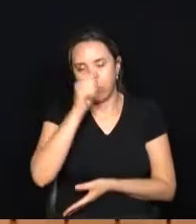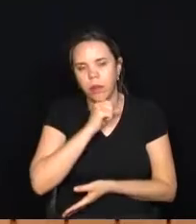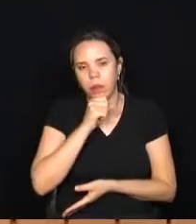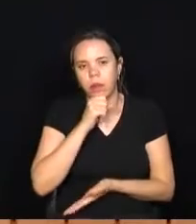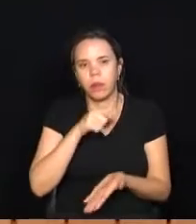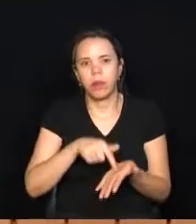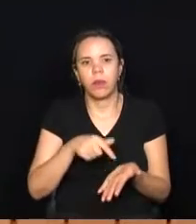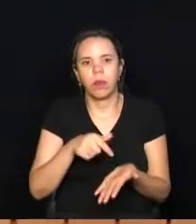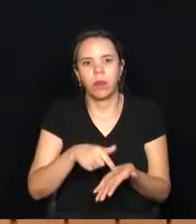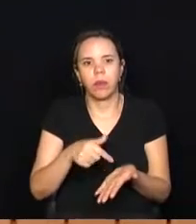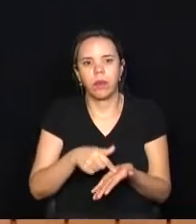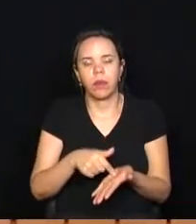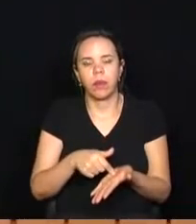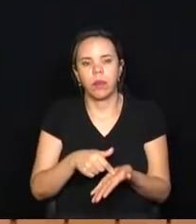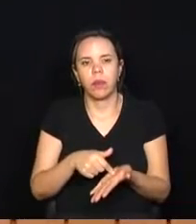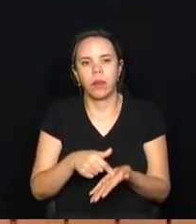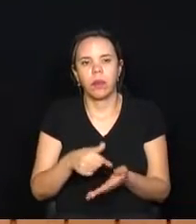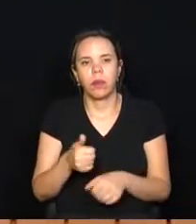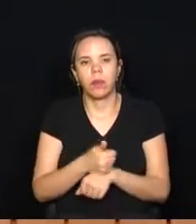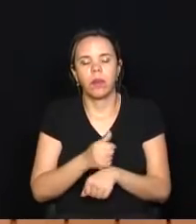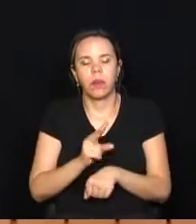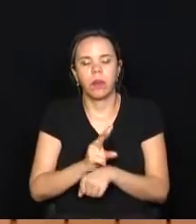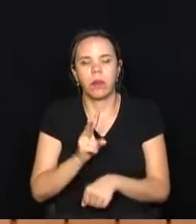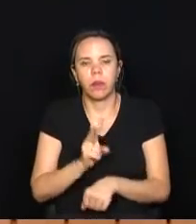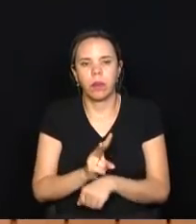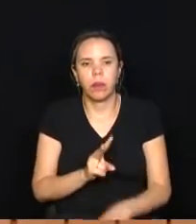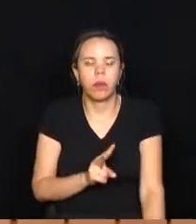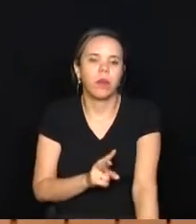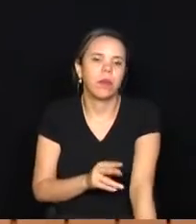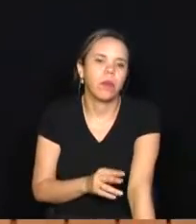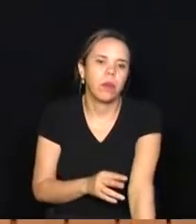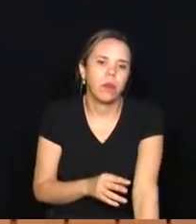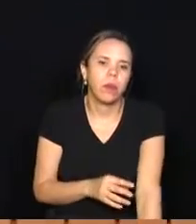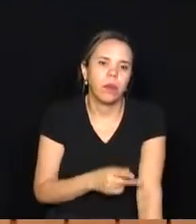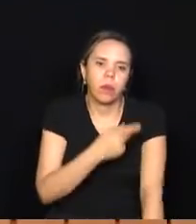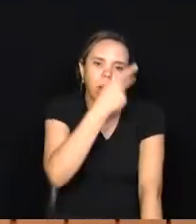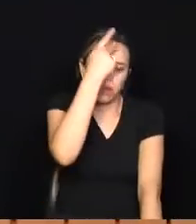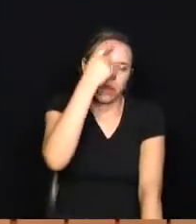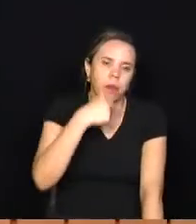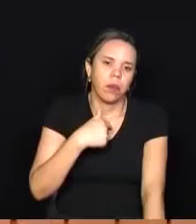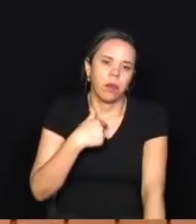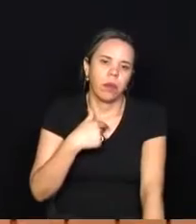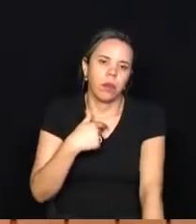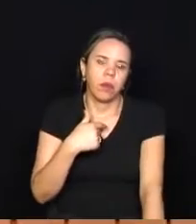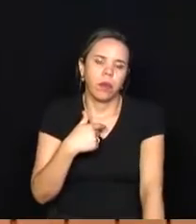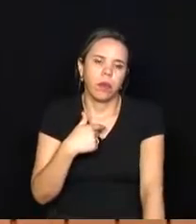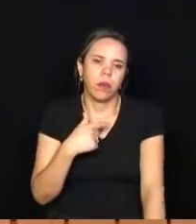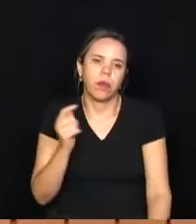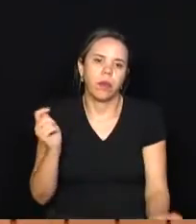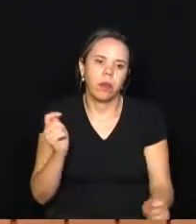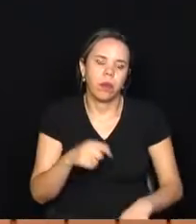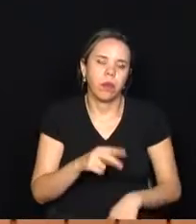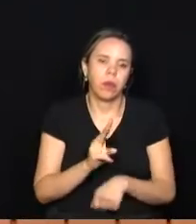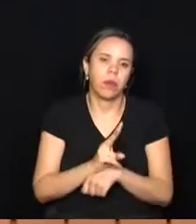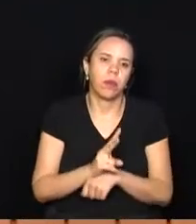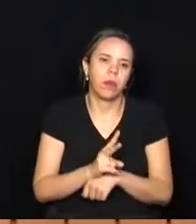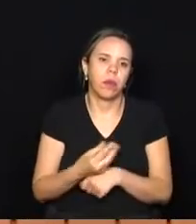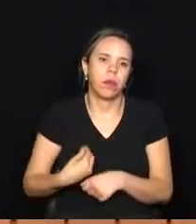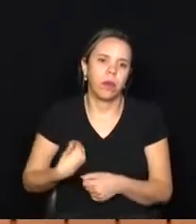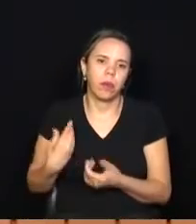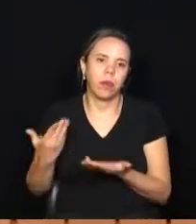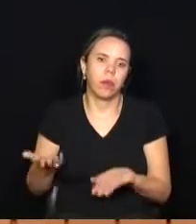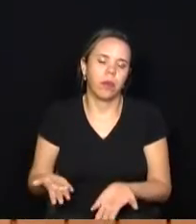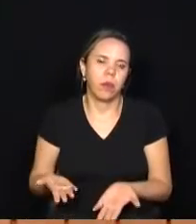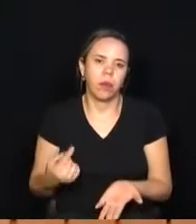mão do cuidador. Então, para ele, é muito mais viável o cuidador ali.